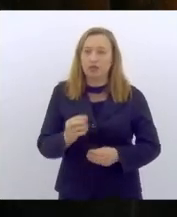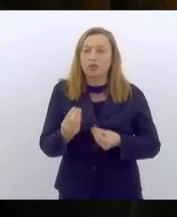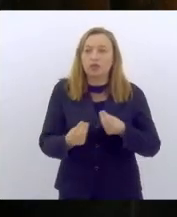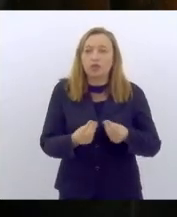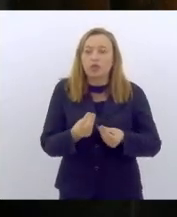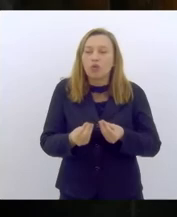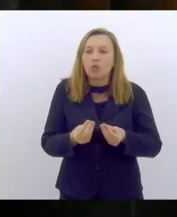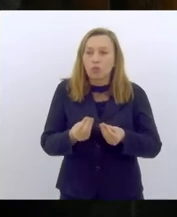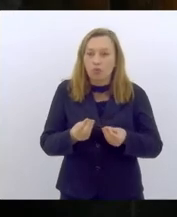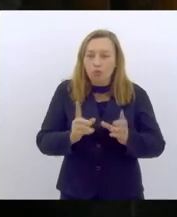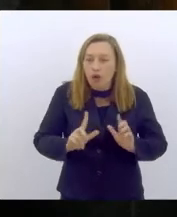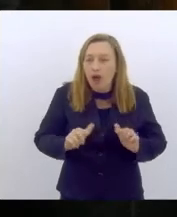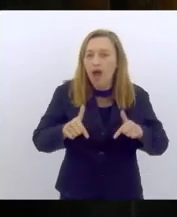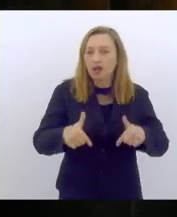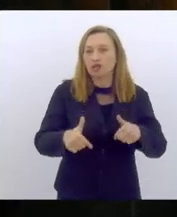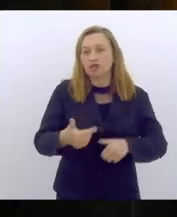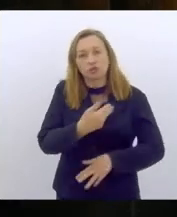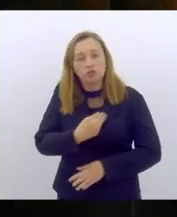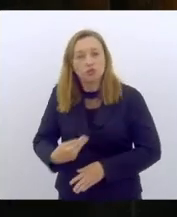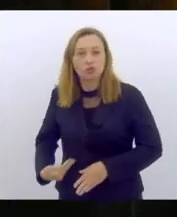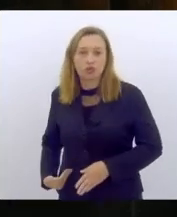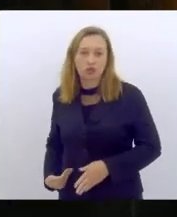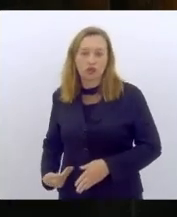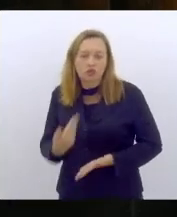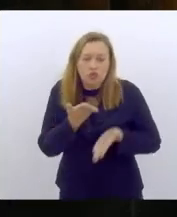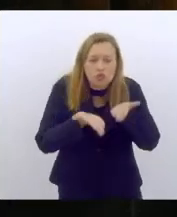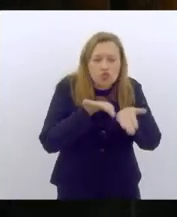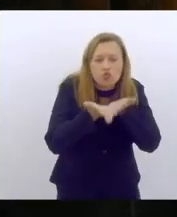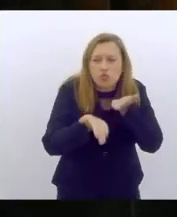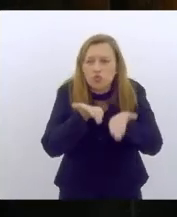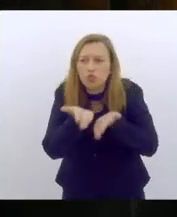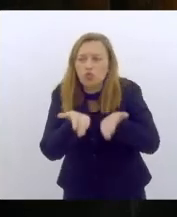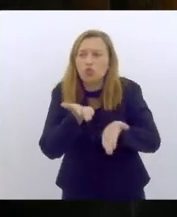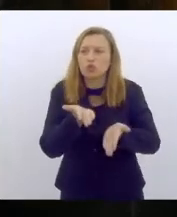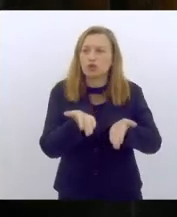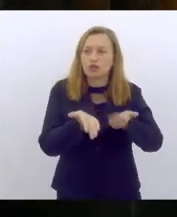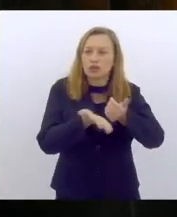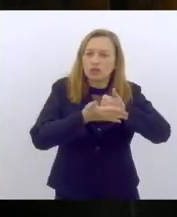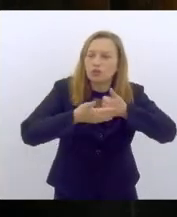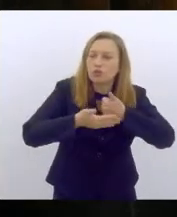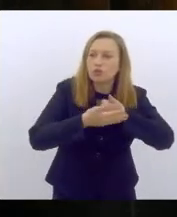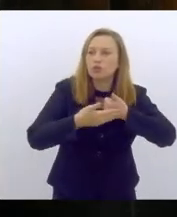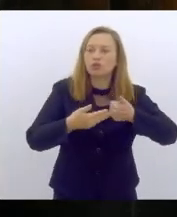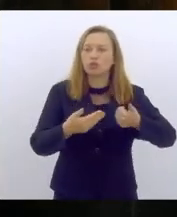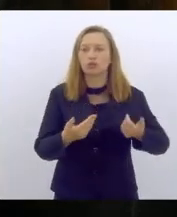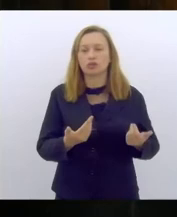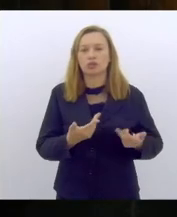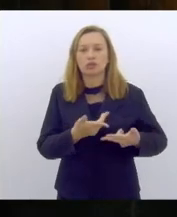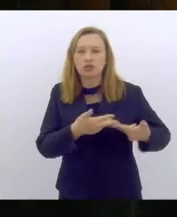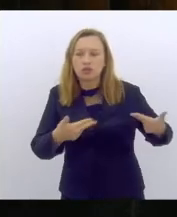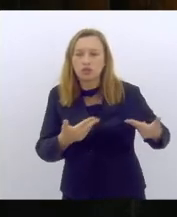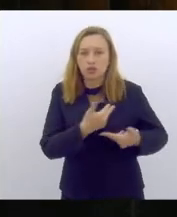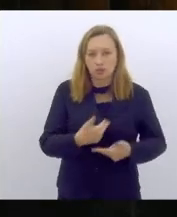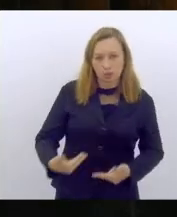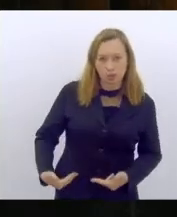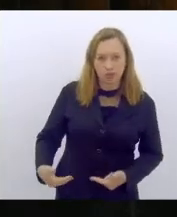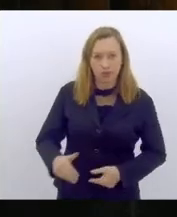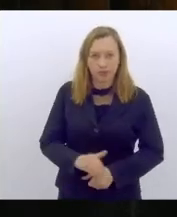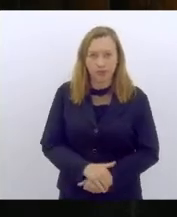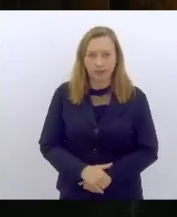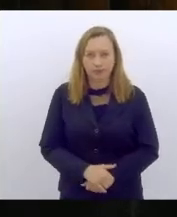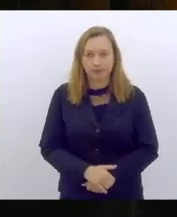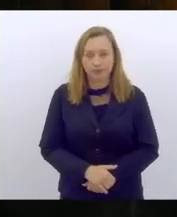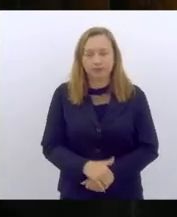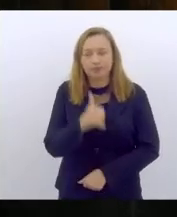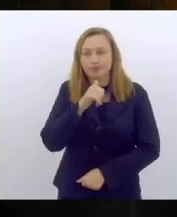governo que cuida do Zelo da coisa pública e